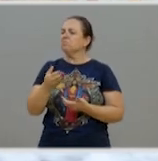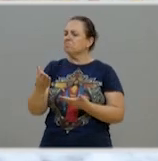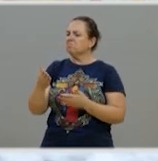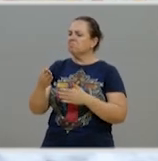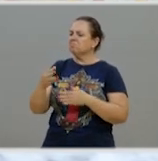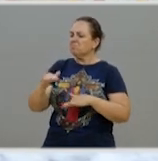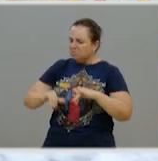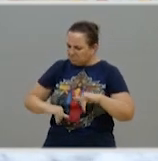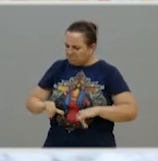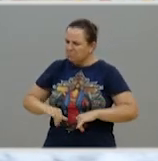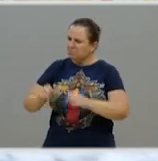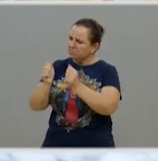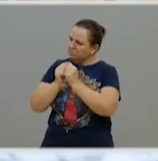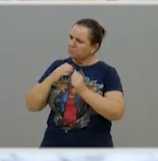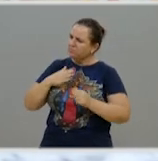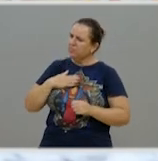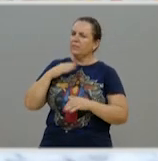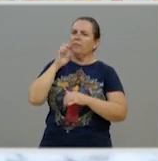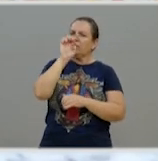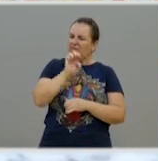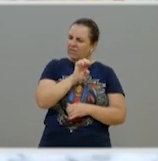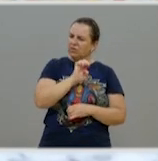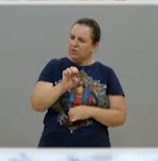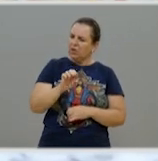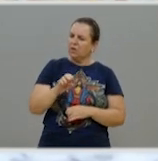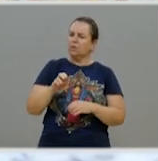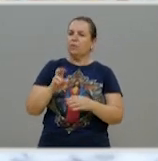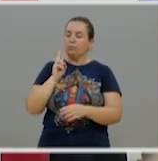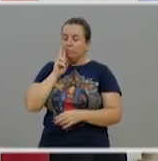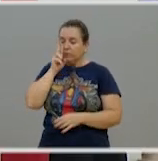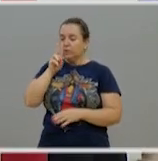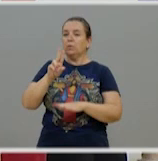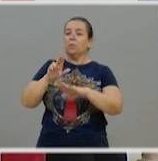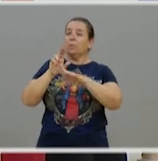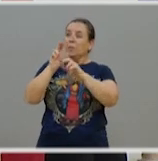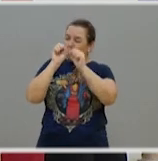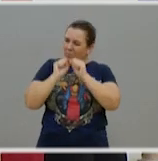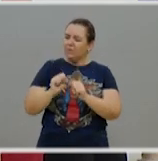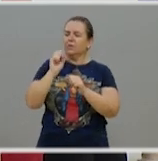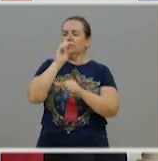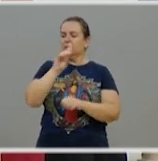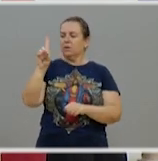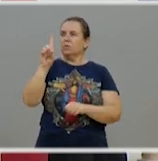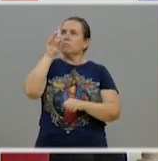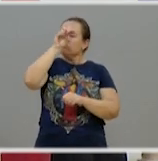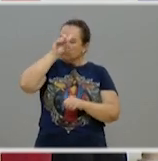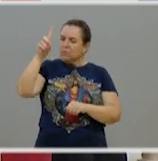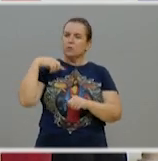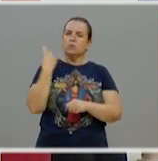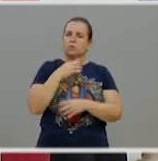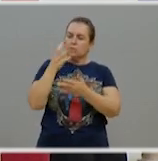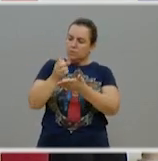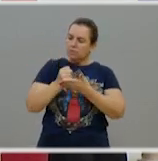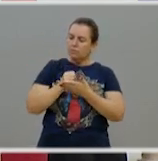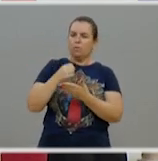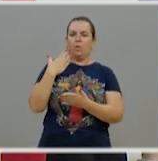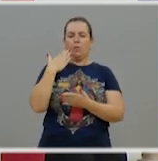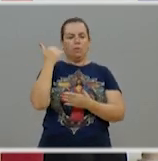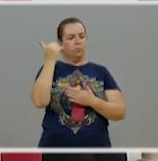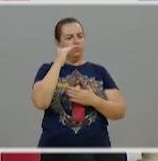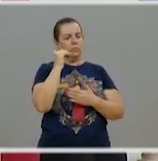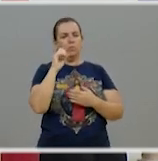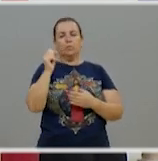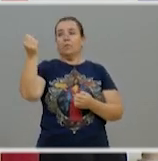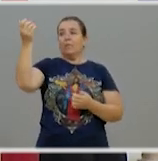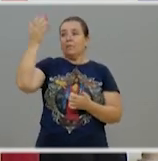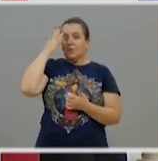comigo pelo Evangelho, fortificado pelo poder de Deus. Deus nos salvou e nos chamou com uma